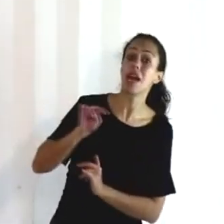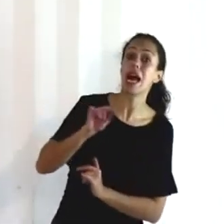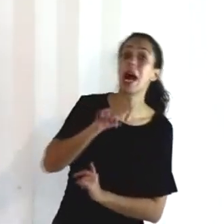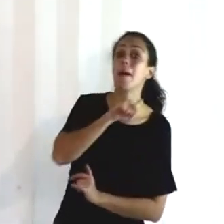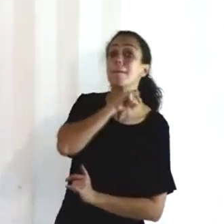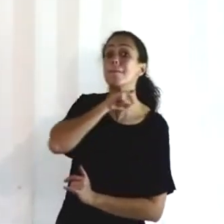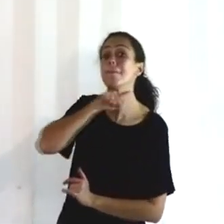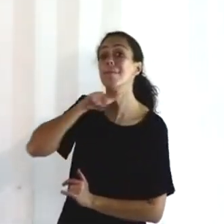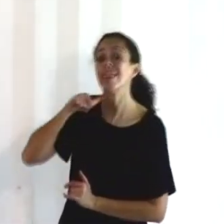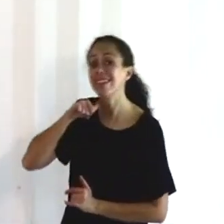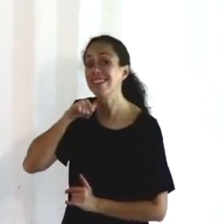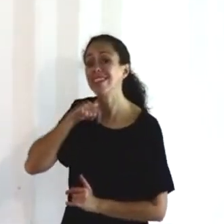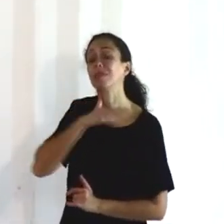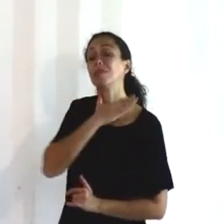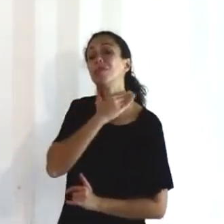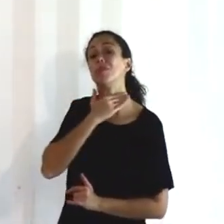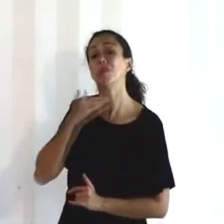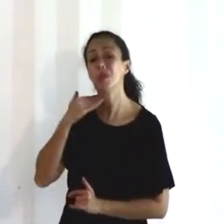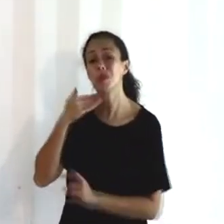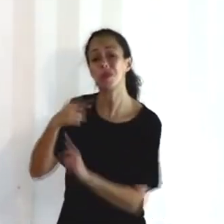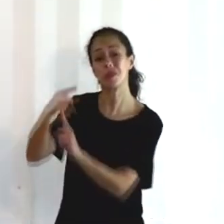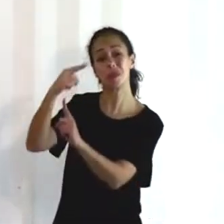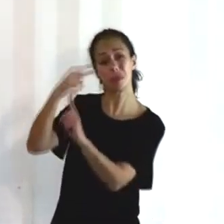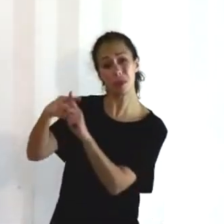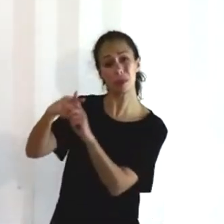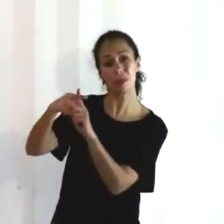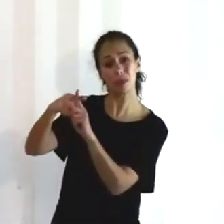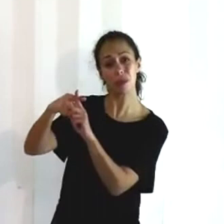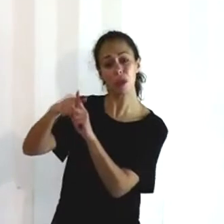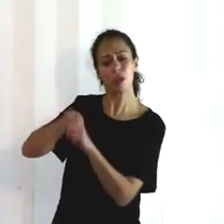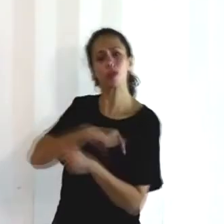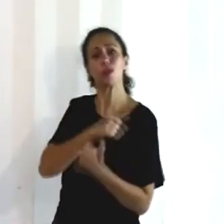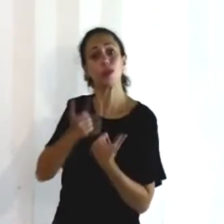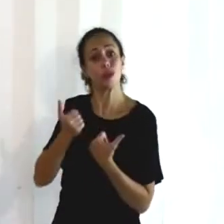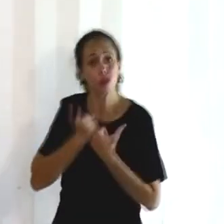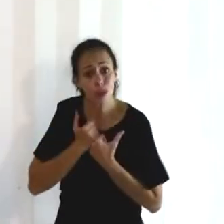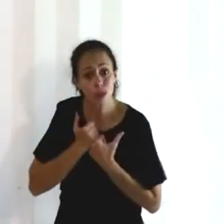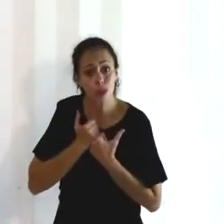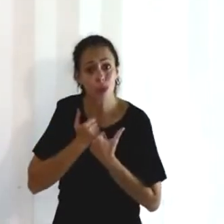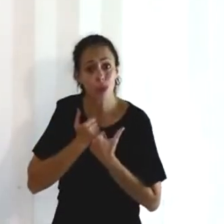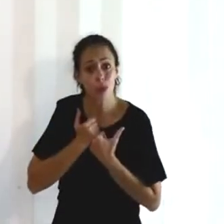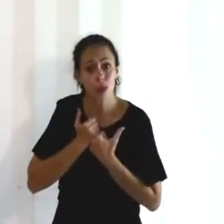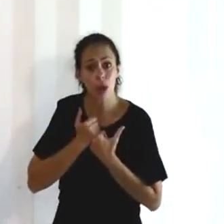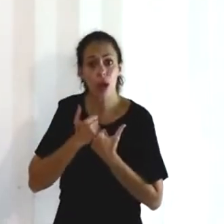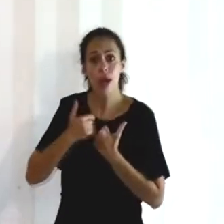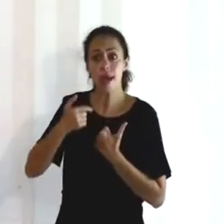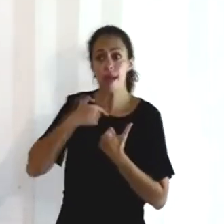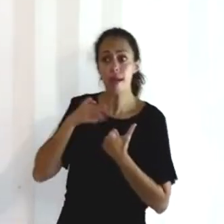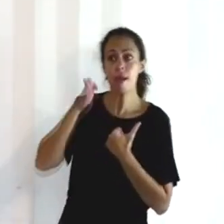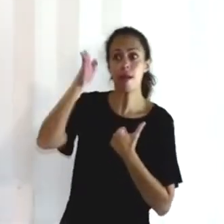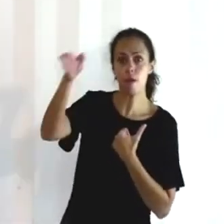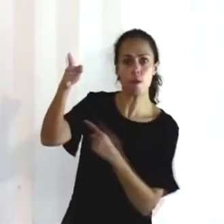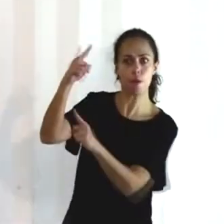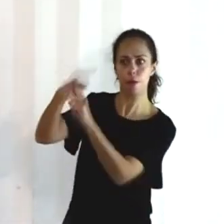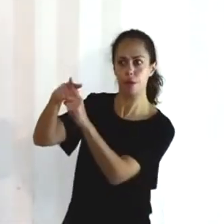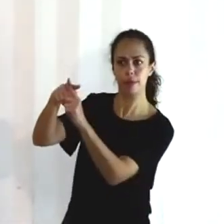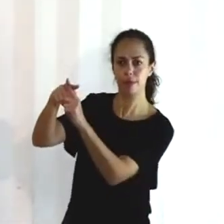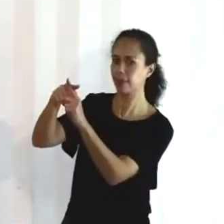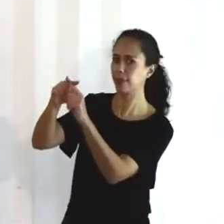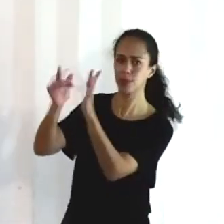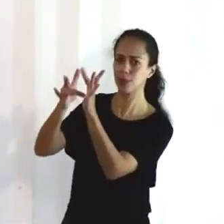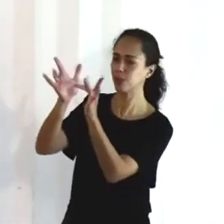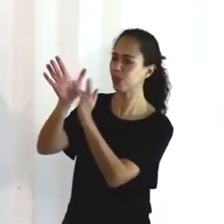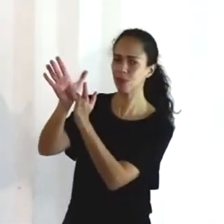vida do seu Filho na cruz é o que nos deu a vida que temos hoje para viver. Então, o que foi o perdão de